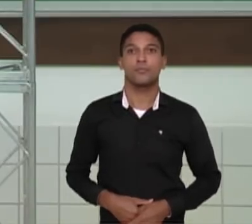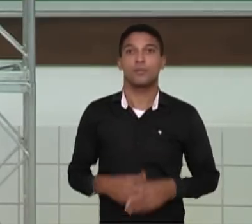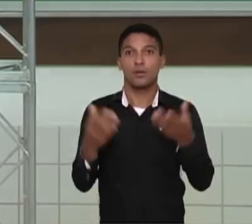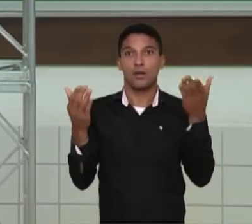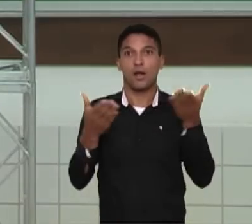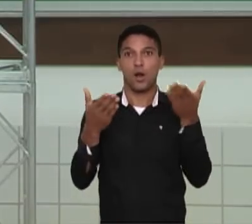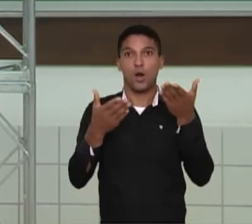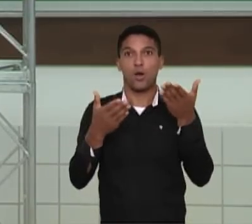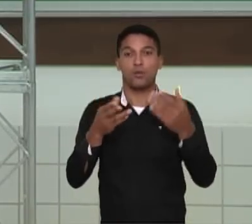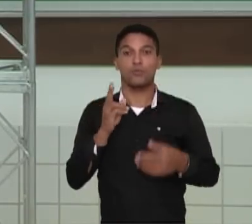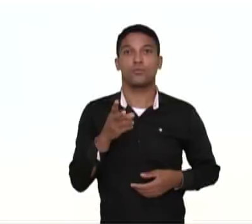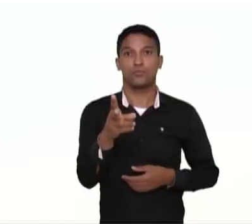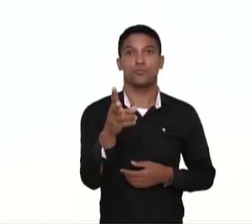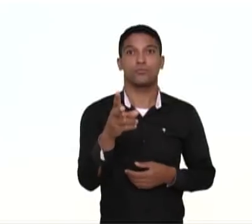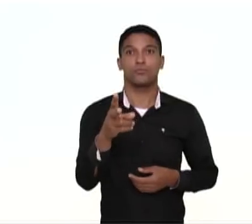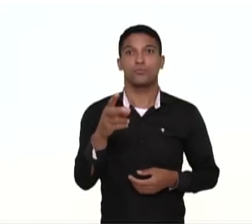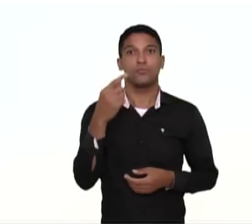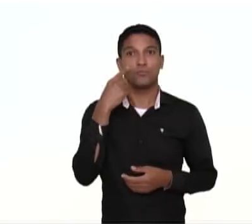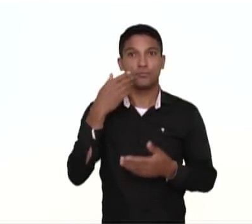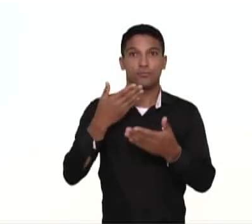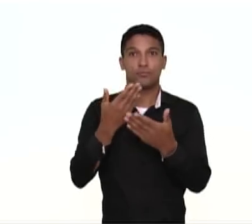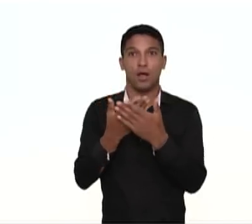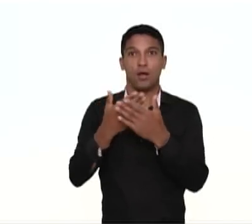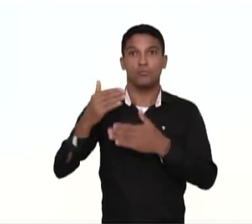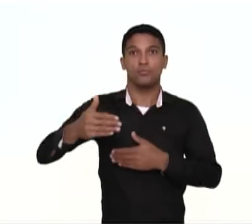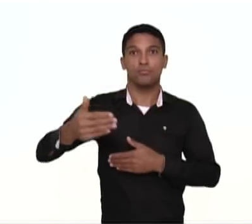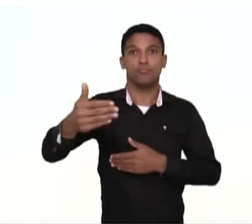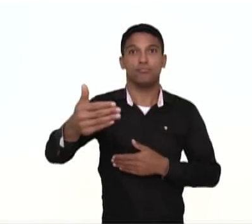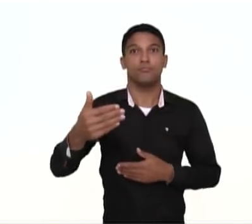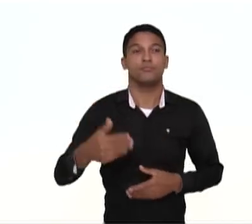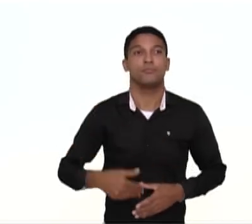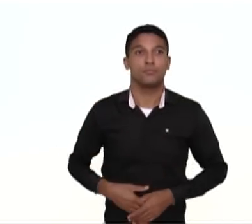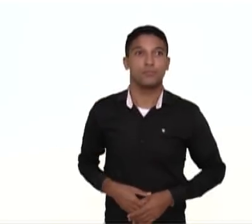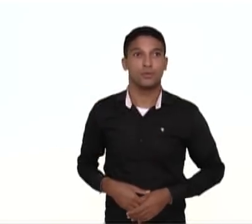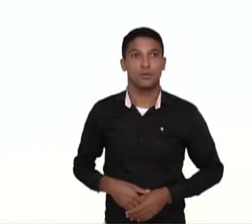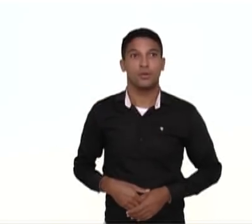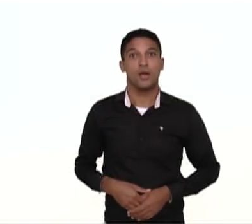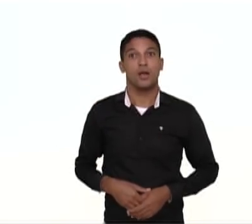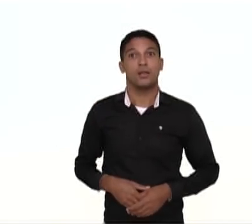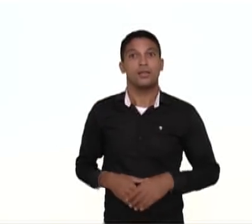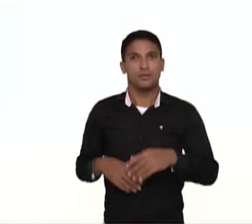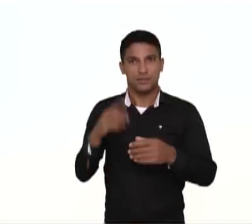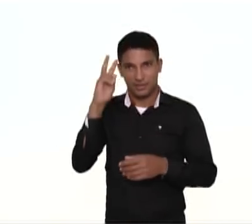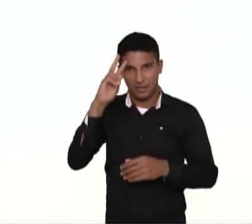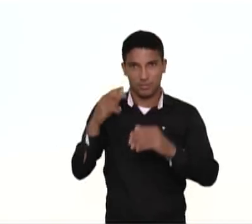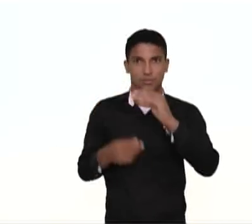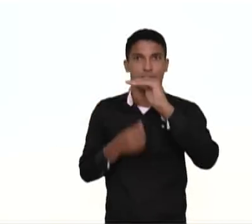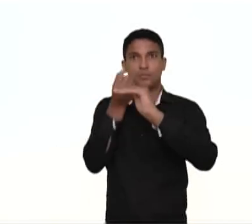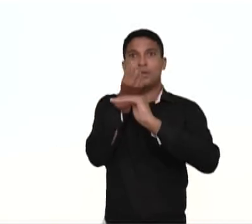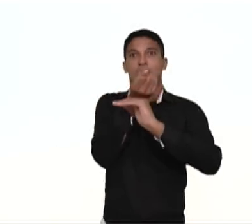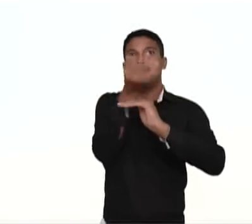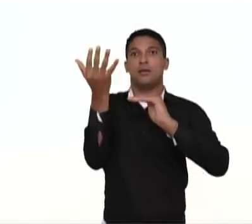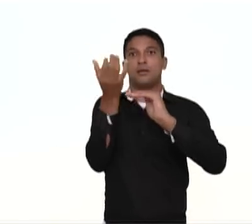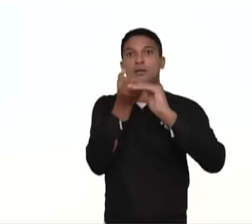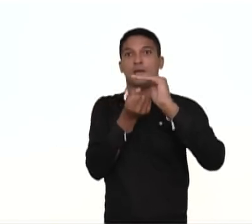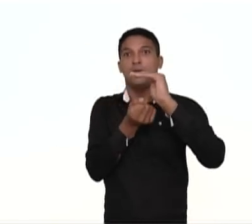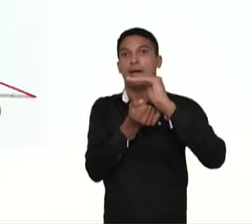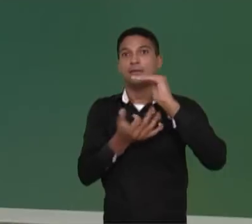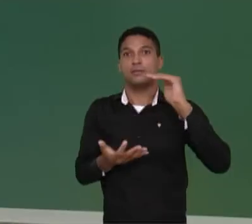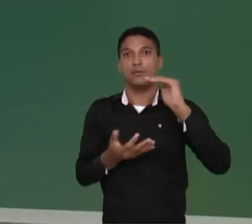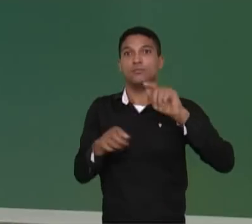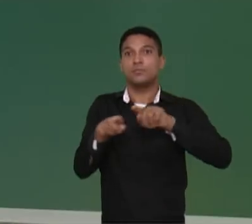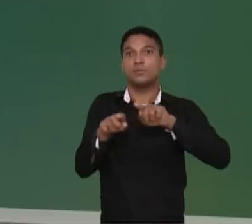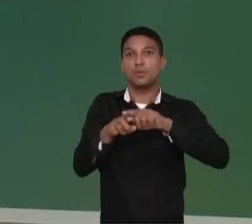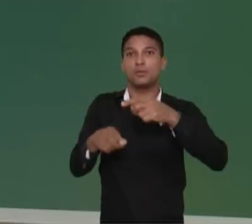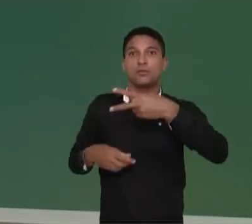atividades de hoje. Olha só, na aula passada, nós iniciamos razão e proporção. E continuaremos com razão e proporção